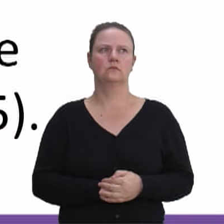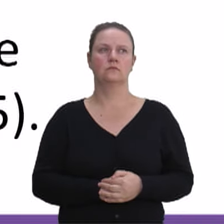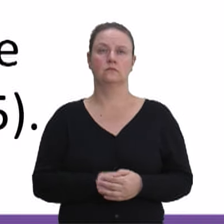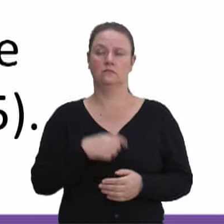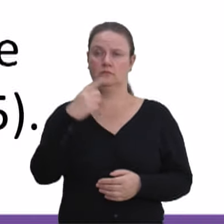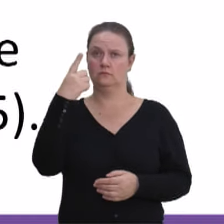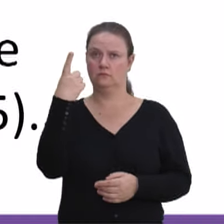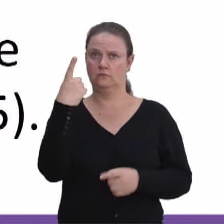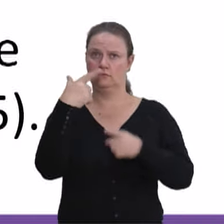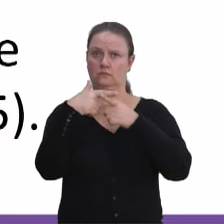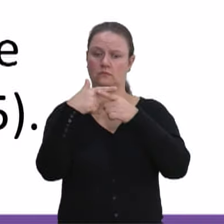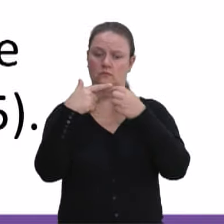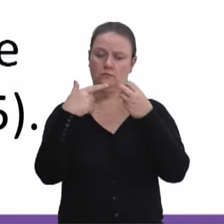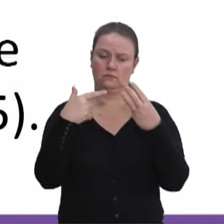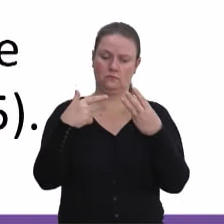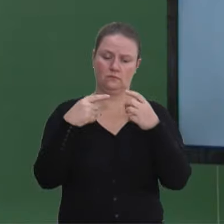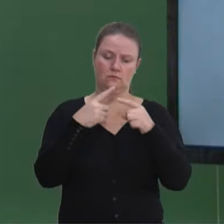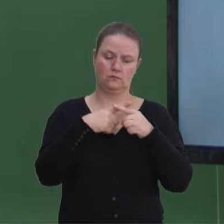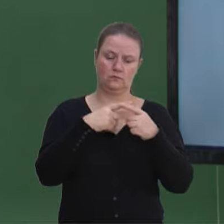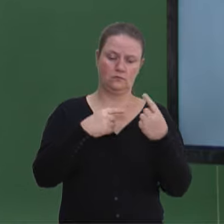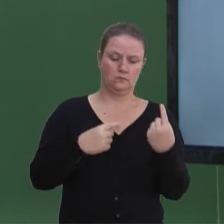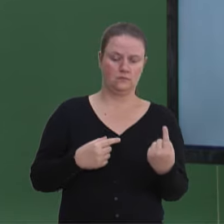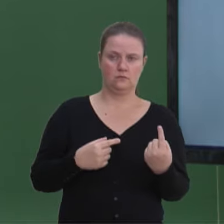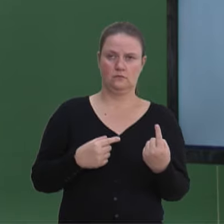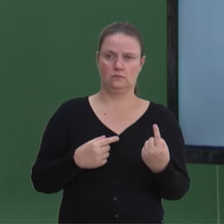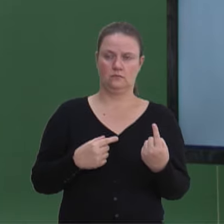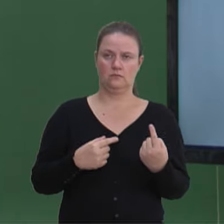1 vezes 3 vezes 1,